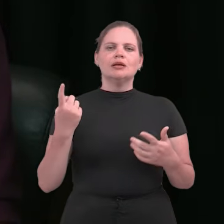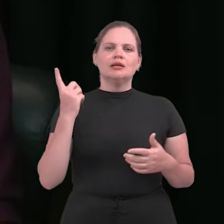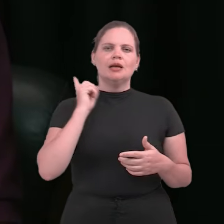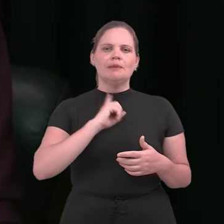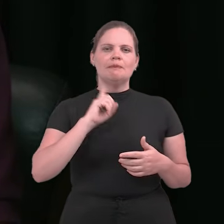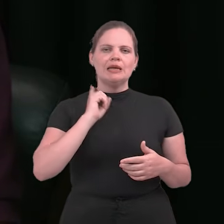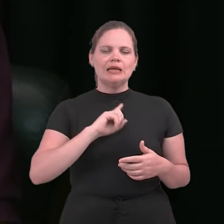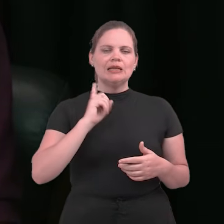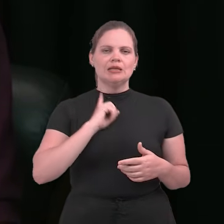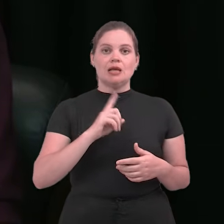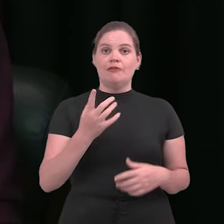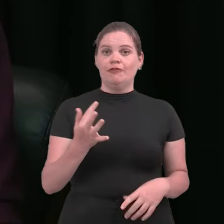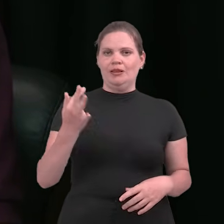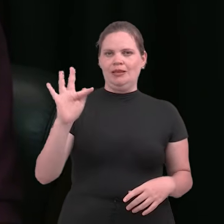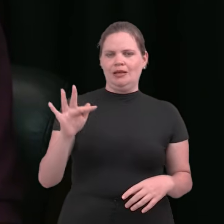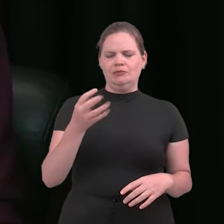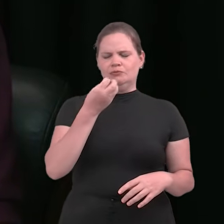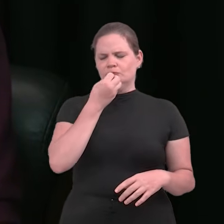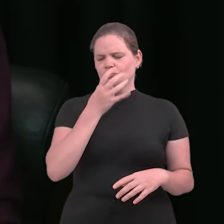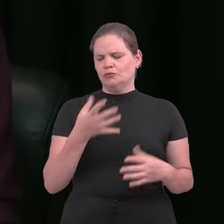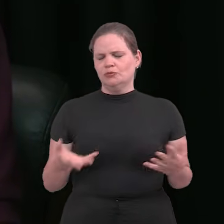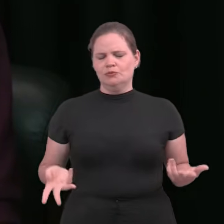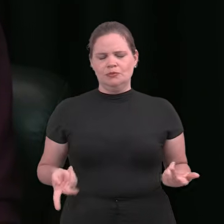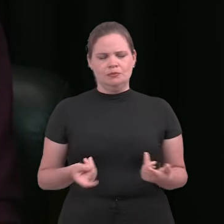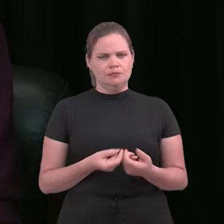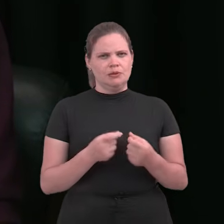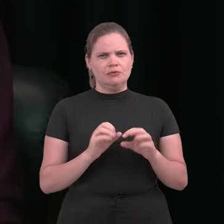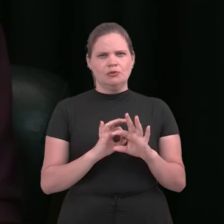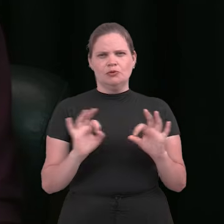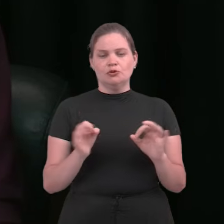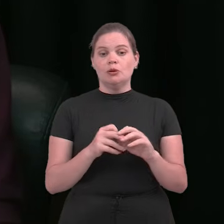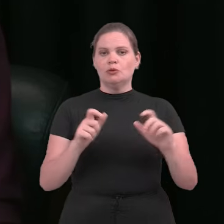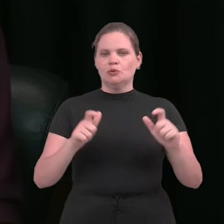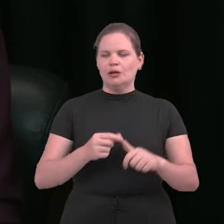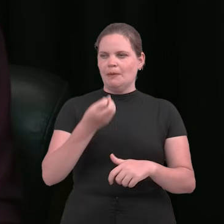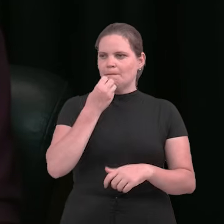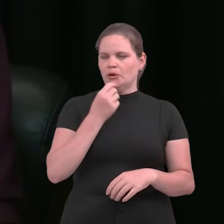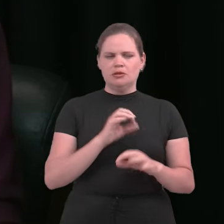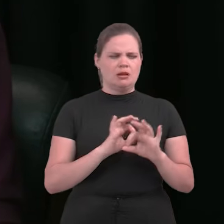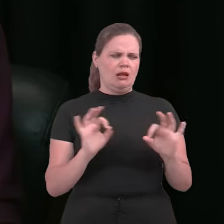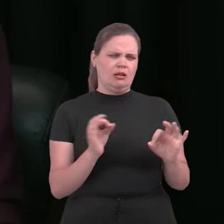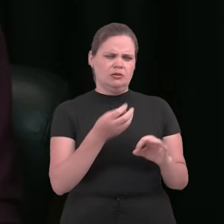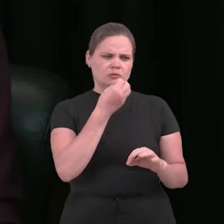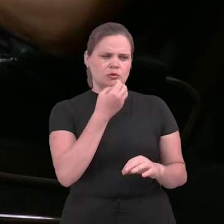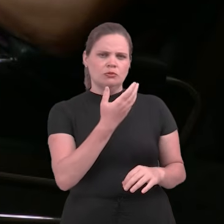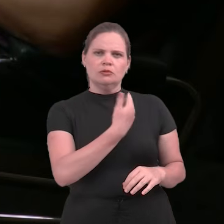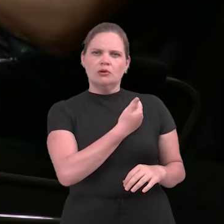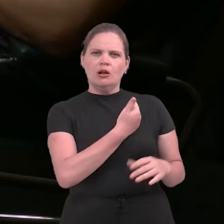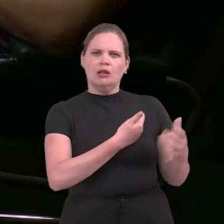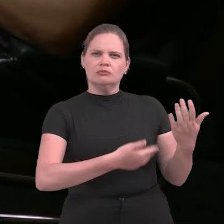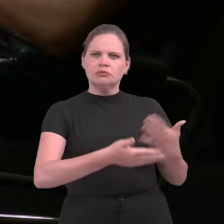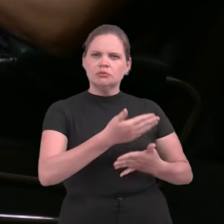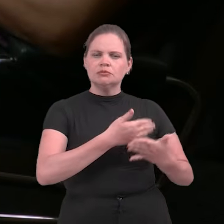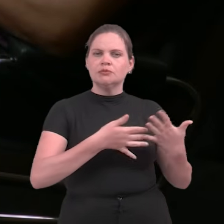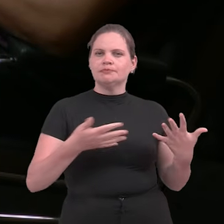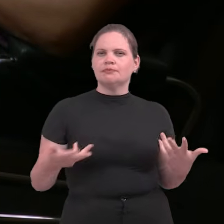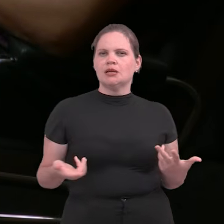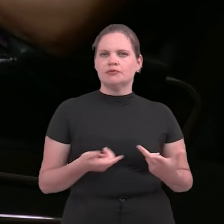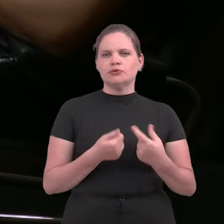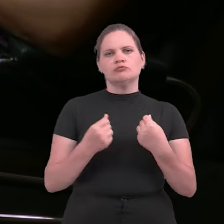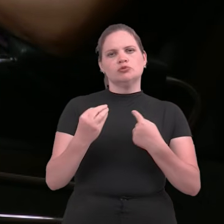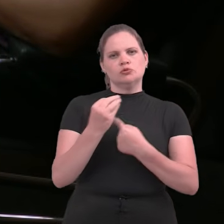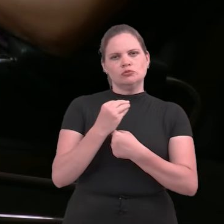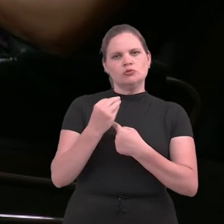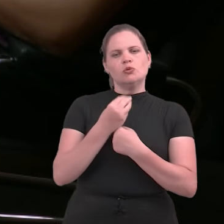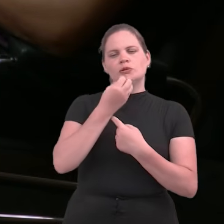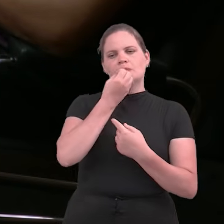Belo Horizonte, lá em Belo Horizonte, muito bom mesmo. Lugar bom de trabalhar. Excelente, Certo. colegas maravilhosos assim que nos tratam